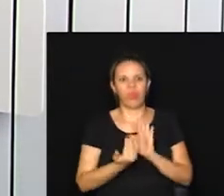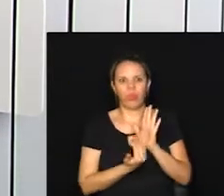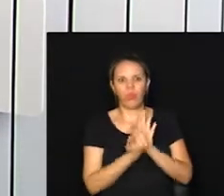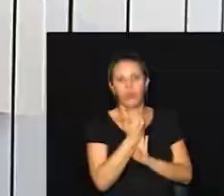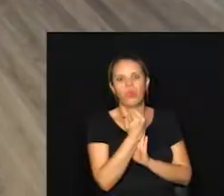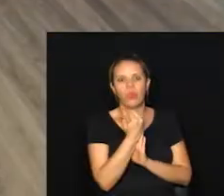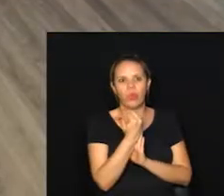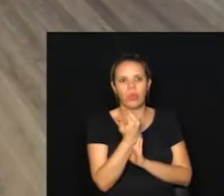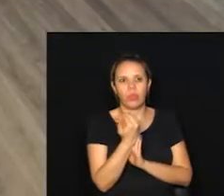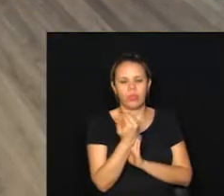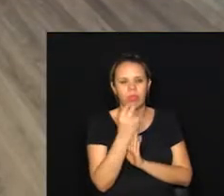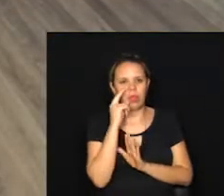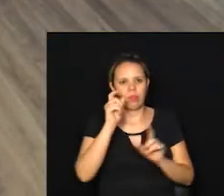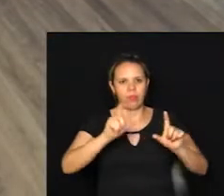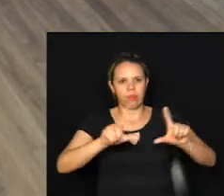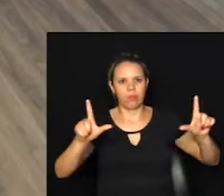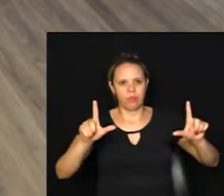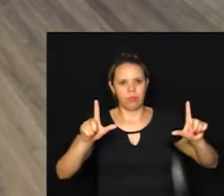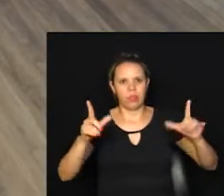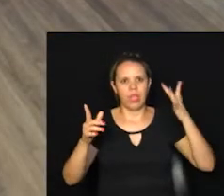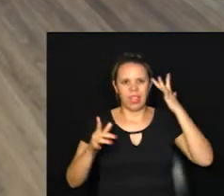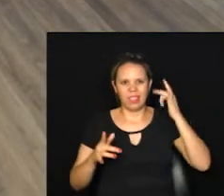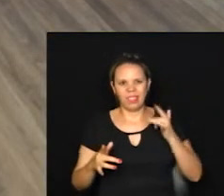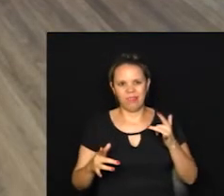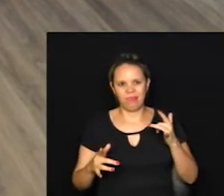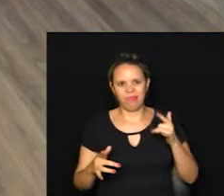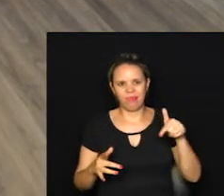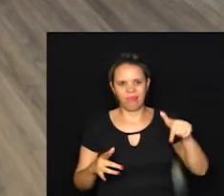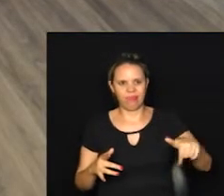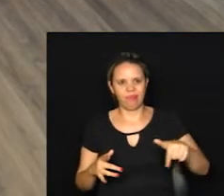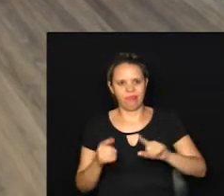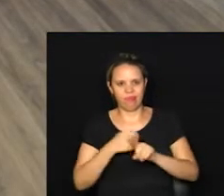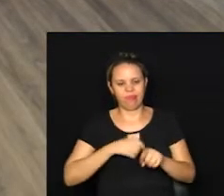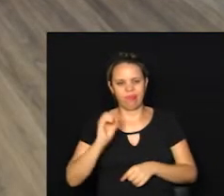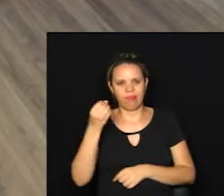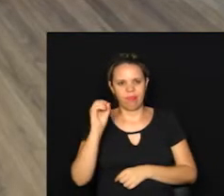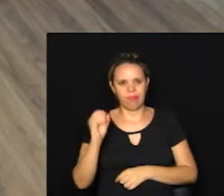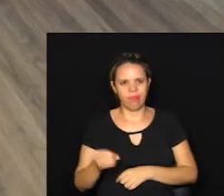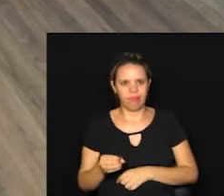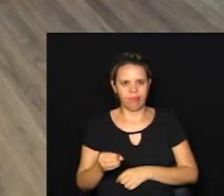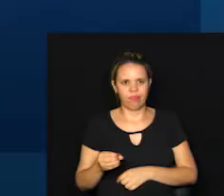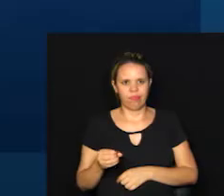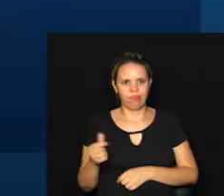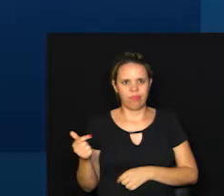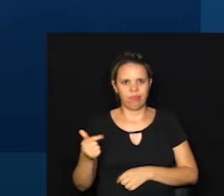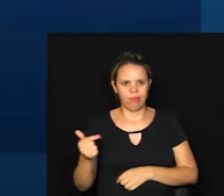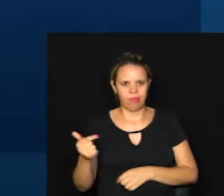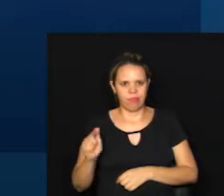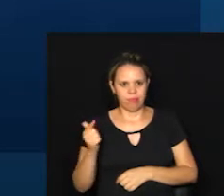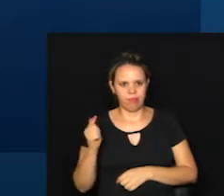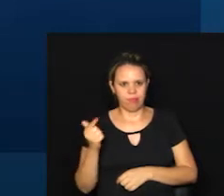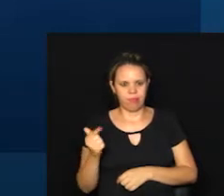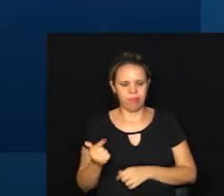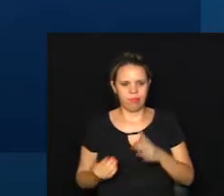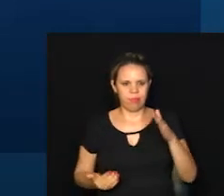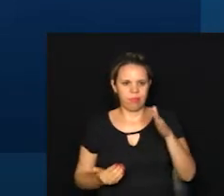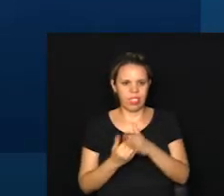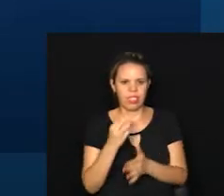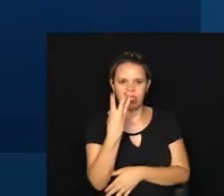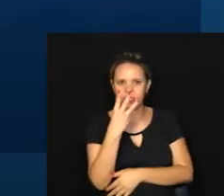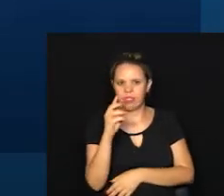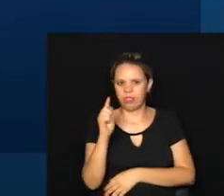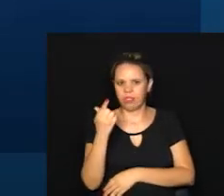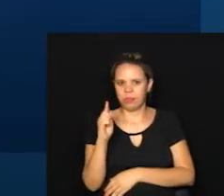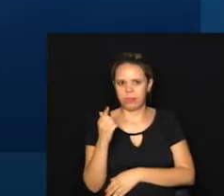viu? Olha só aqui na minha tela. Então amanhã, dia 7 de outubro, mínima de 22 graus. E a